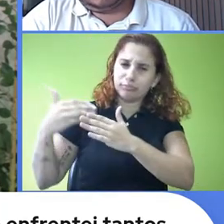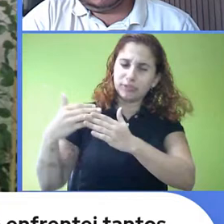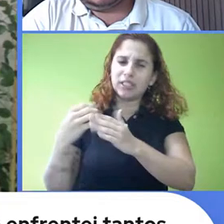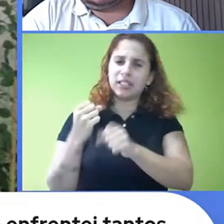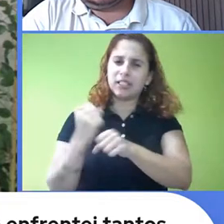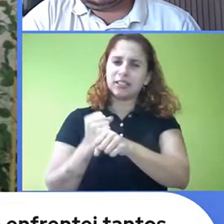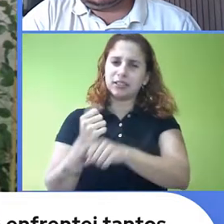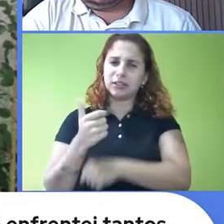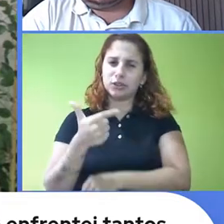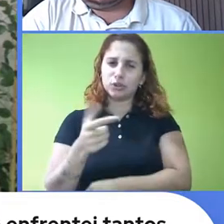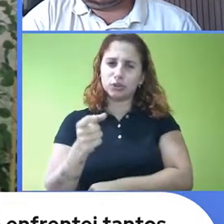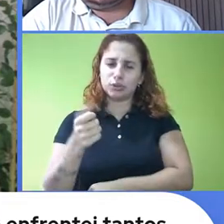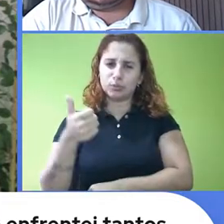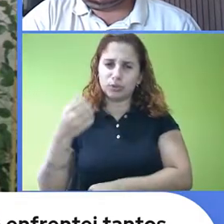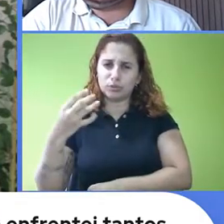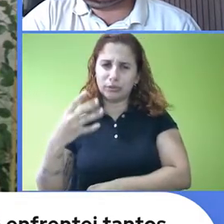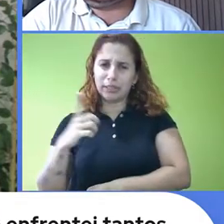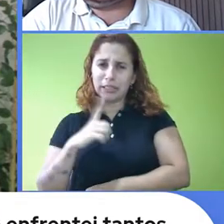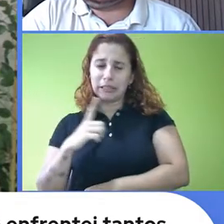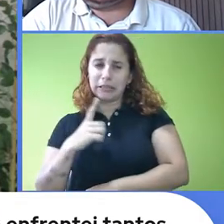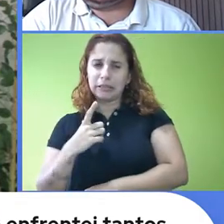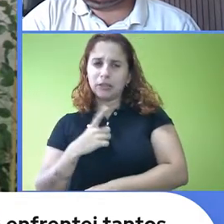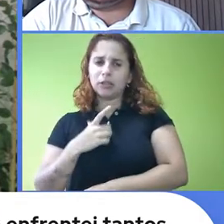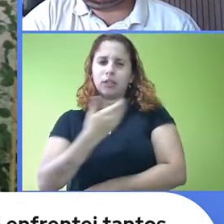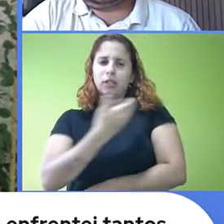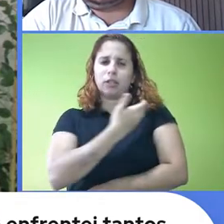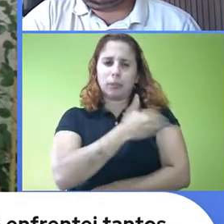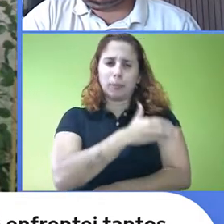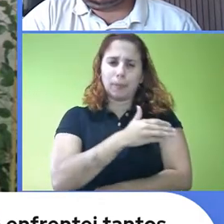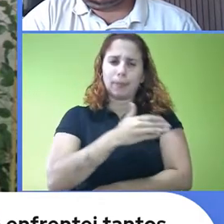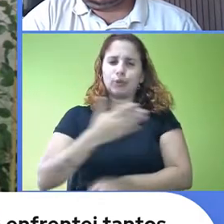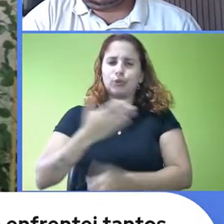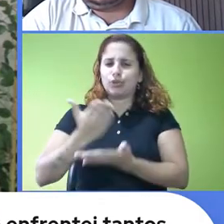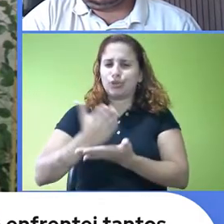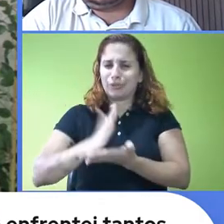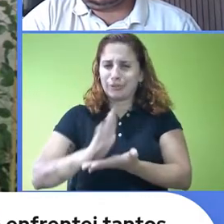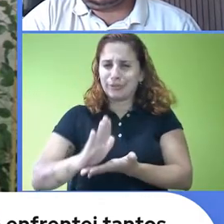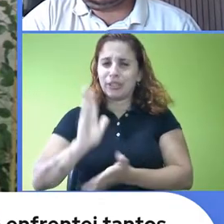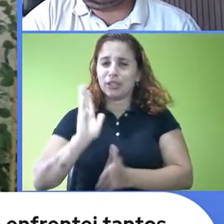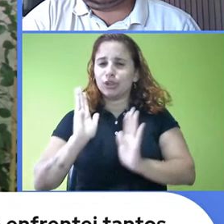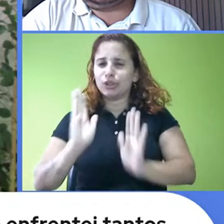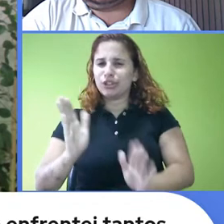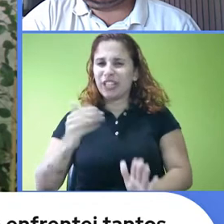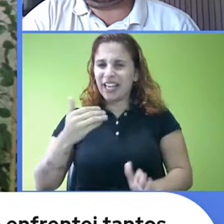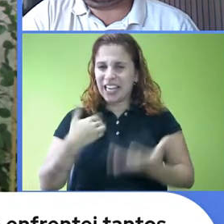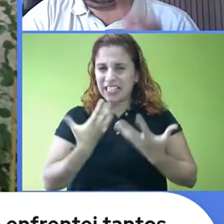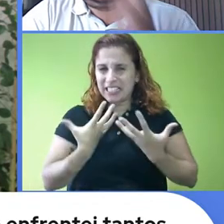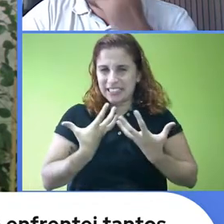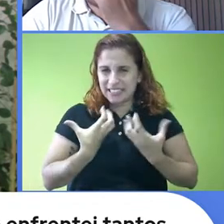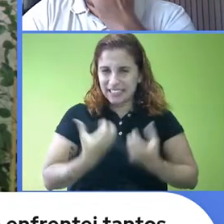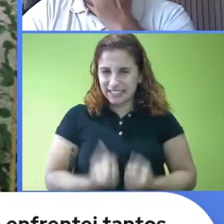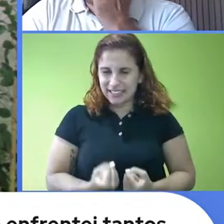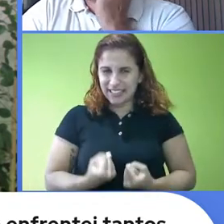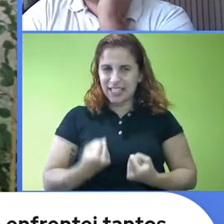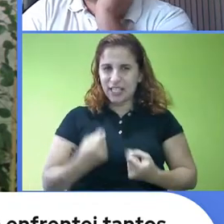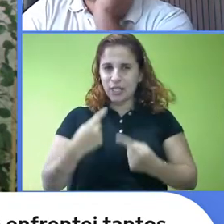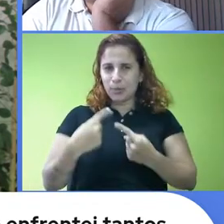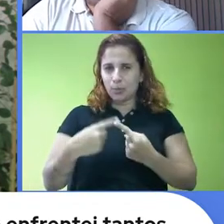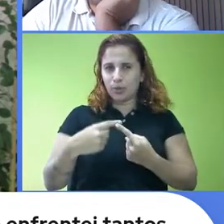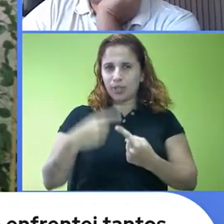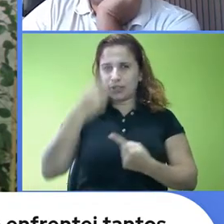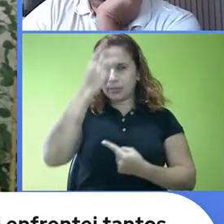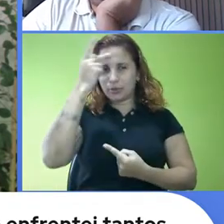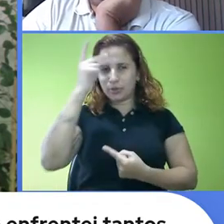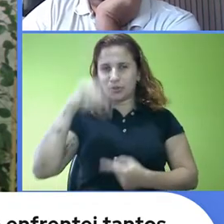descasos, preconceitos, constrangimentos, já tolerei tantos desrespeitos para ser aceita no mercado de trabalho. Eu